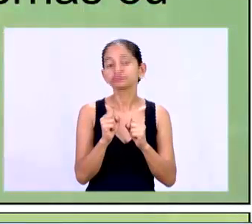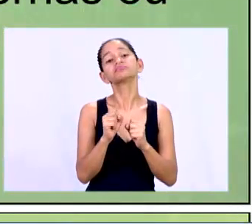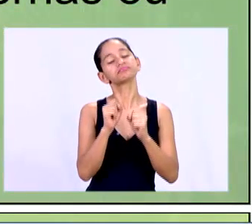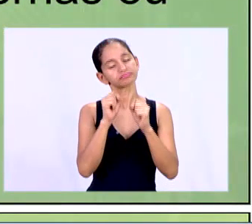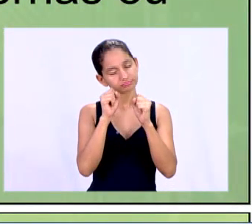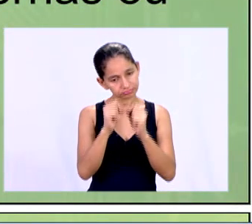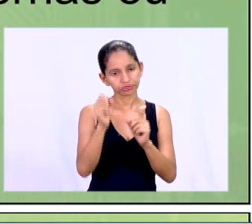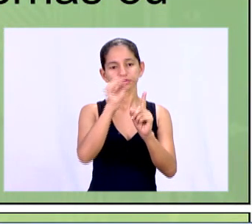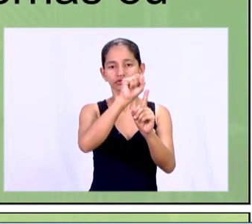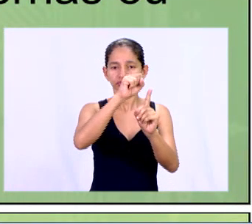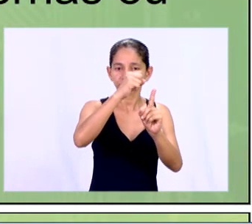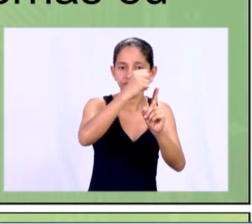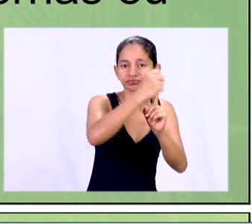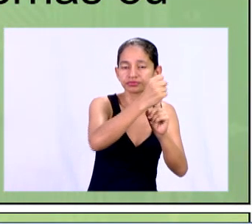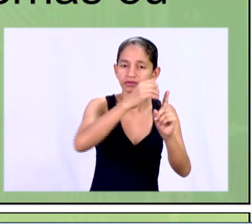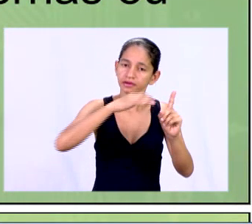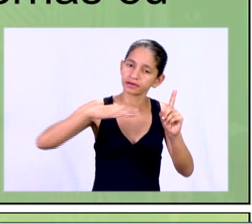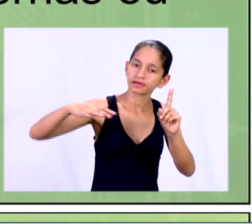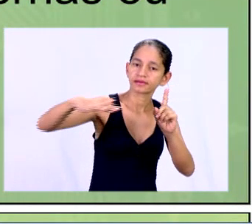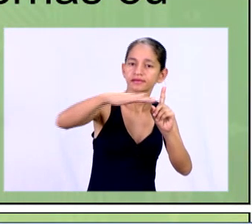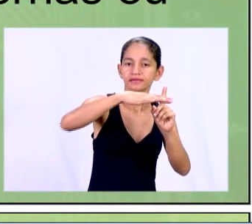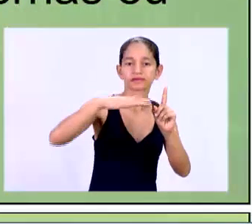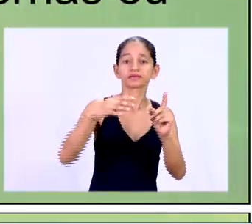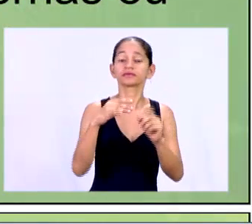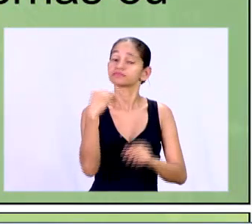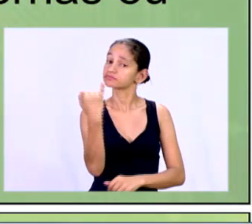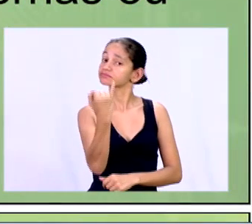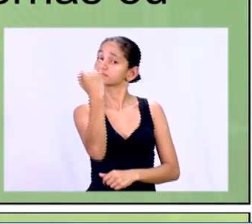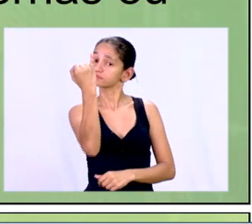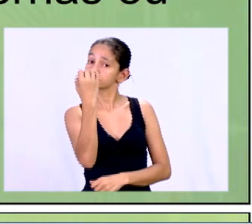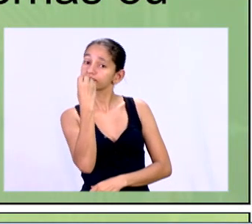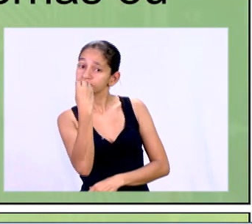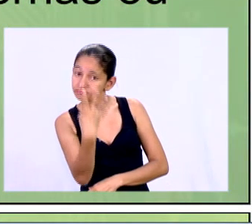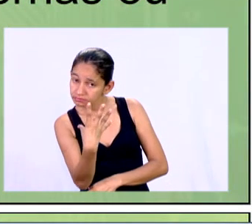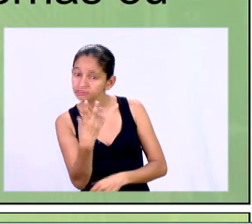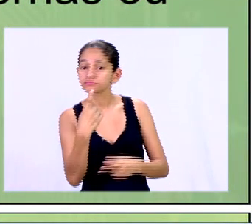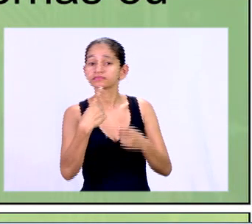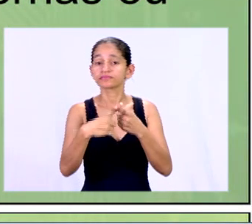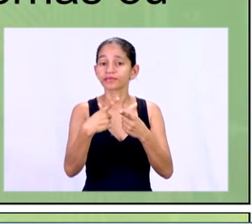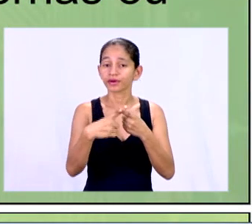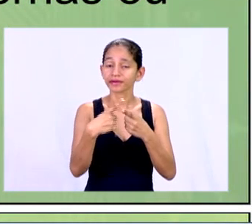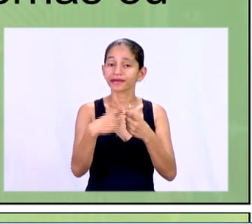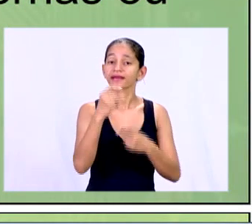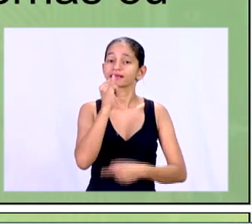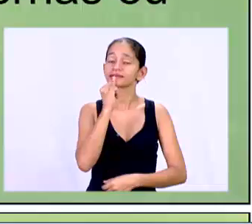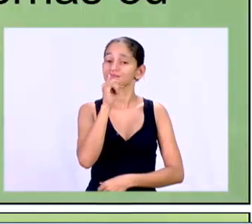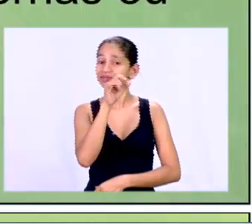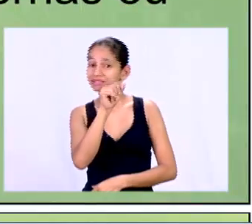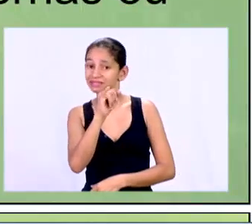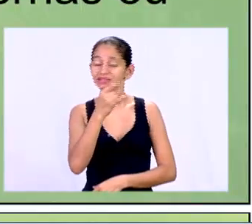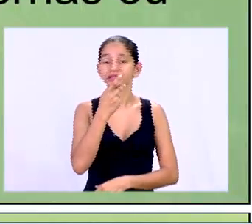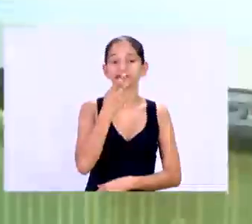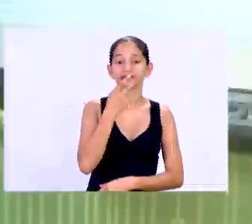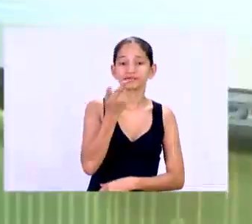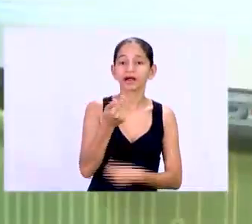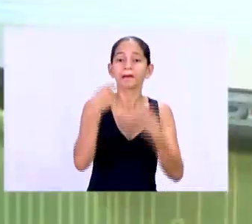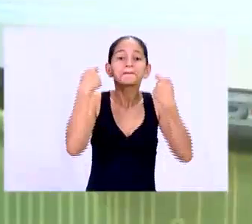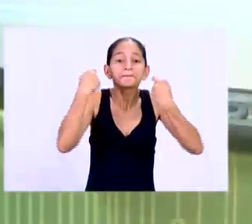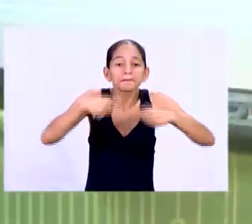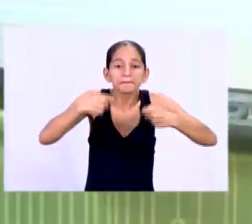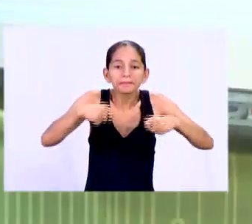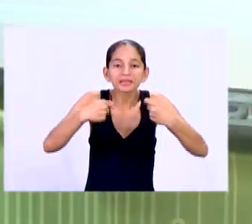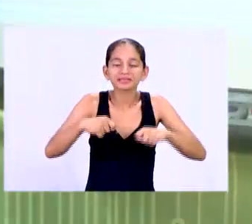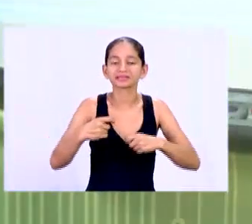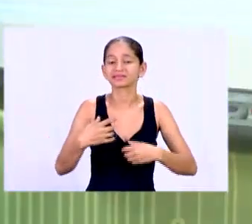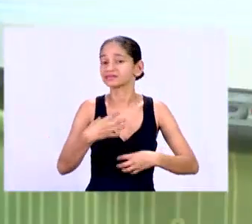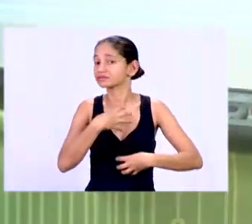vida social, gente, esse segundo ponto, ele é muito interessante. Por quê? Porque quando a gente fala de necessidades, quando